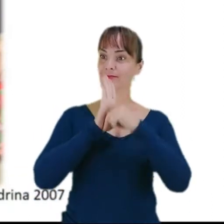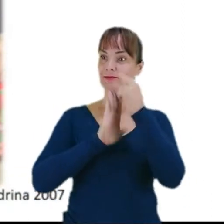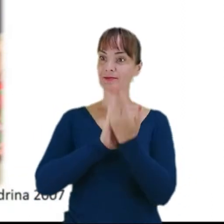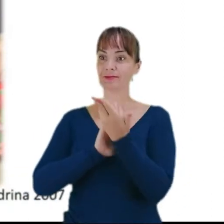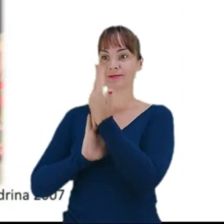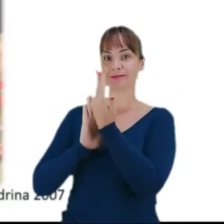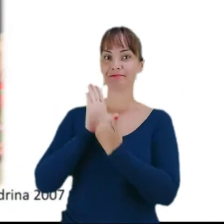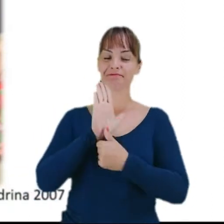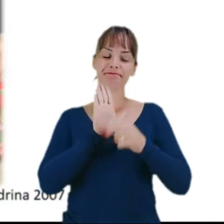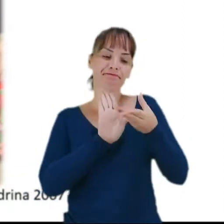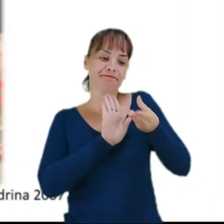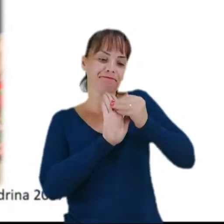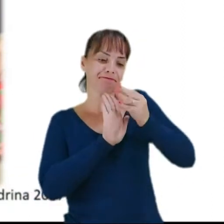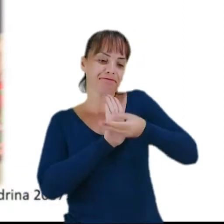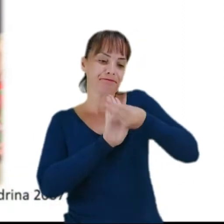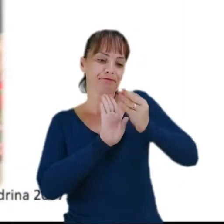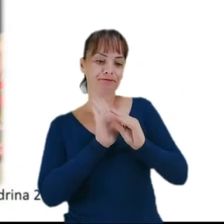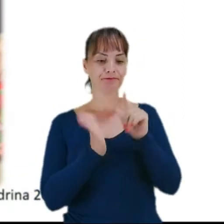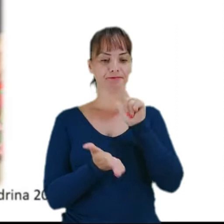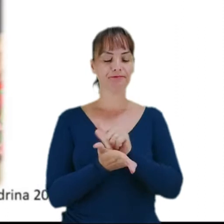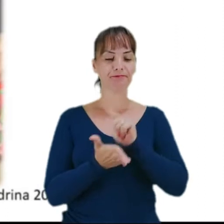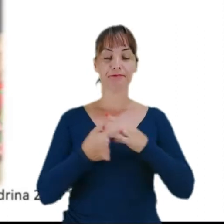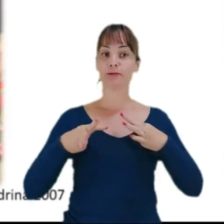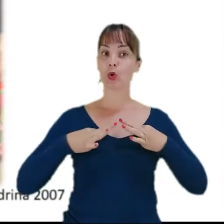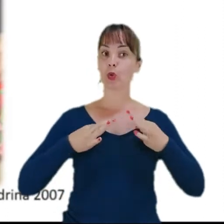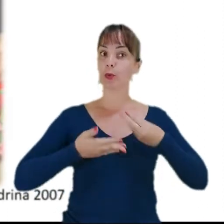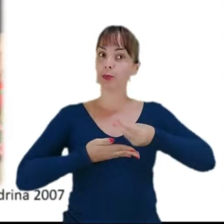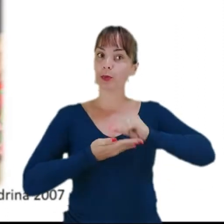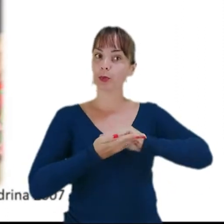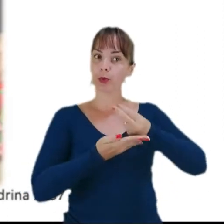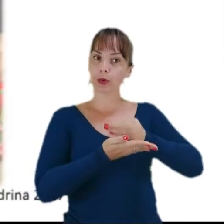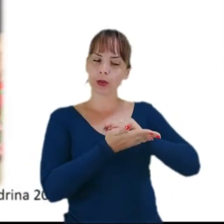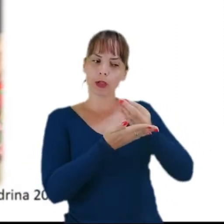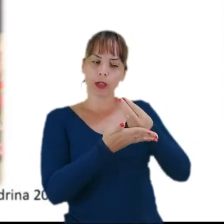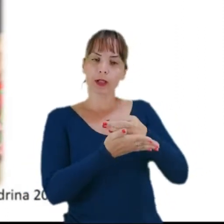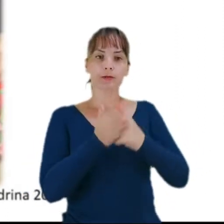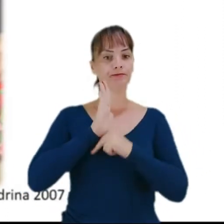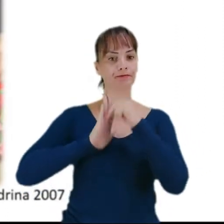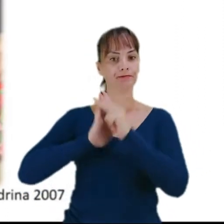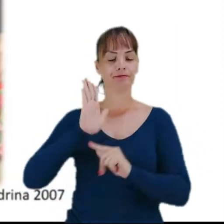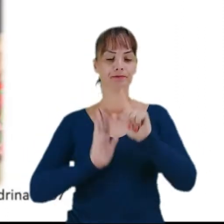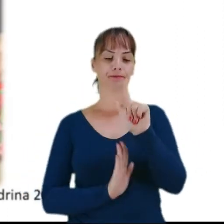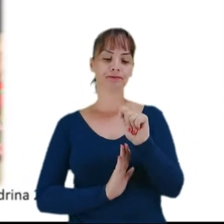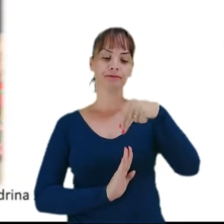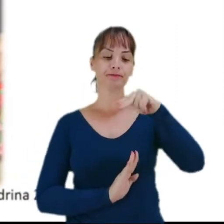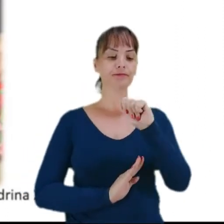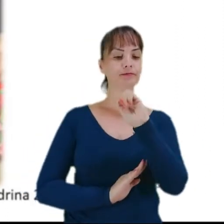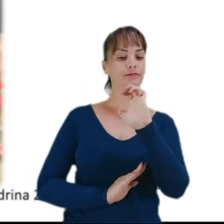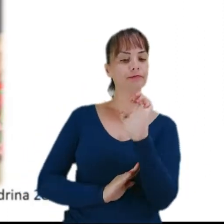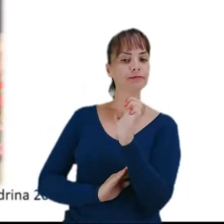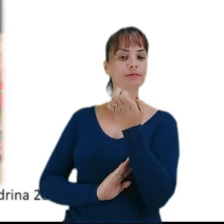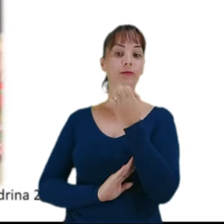pintura, colagem com papel, com tecido, pintura com guache ou